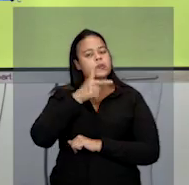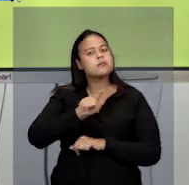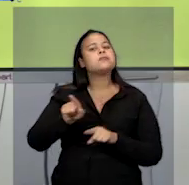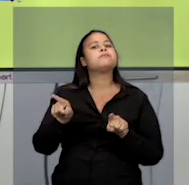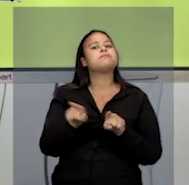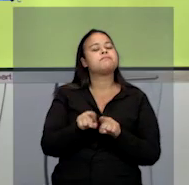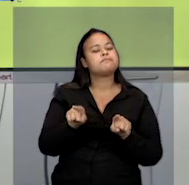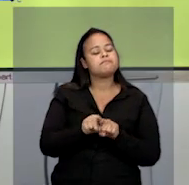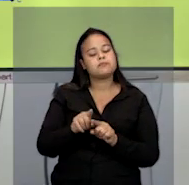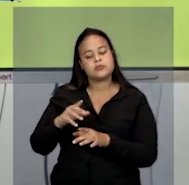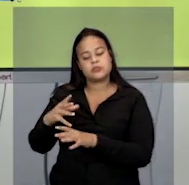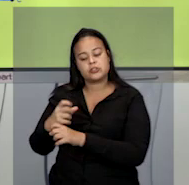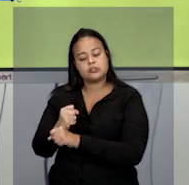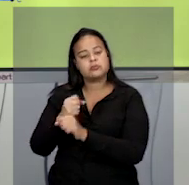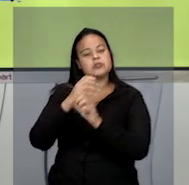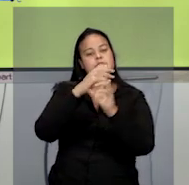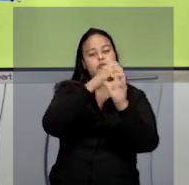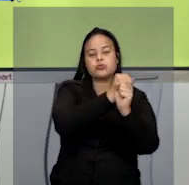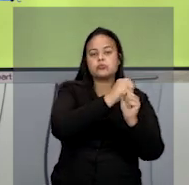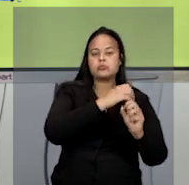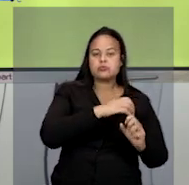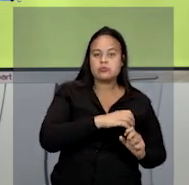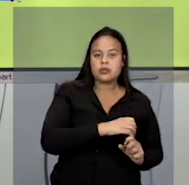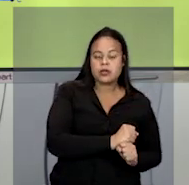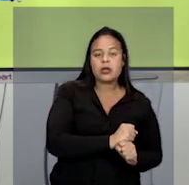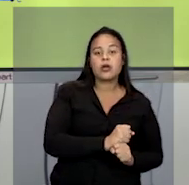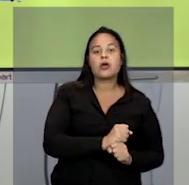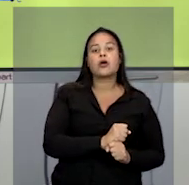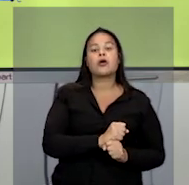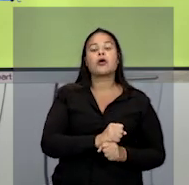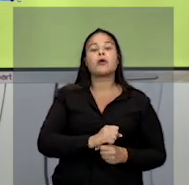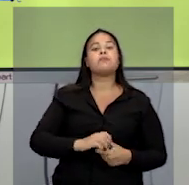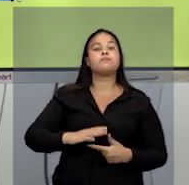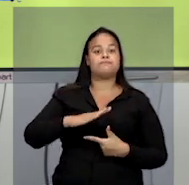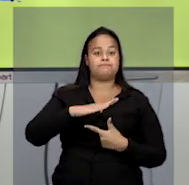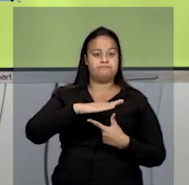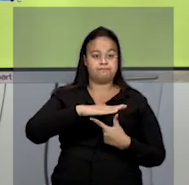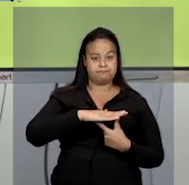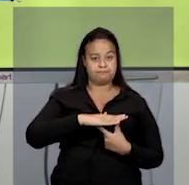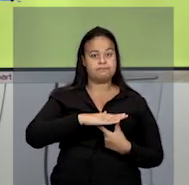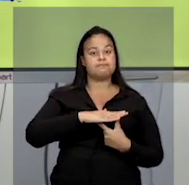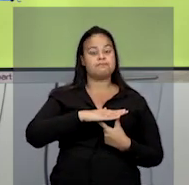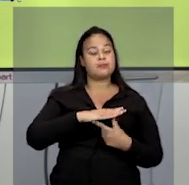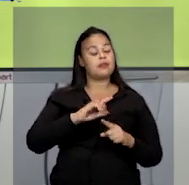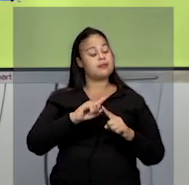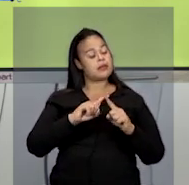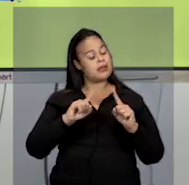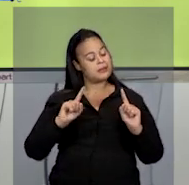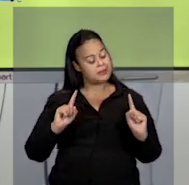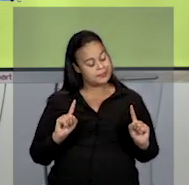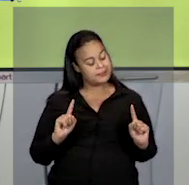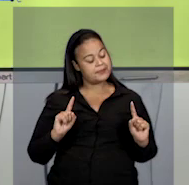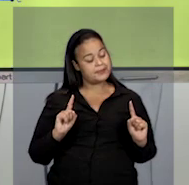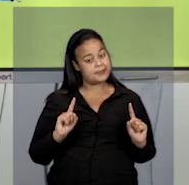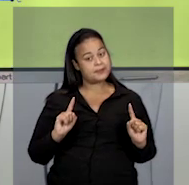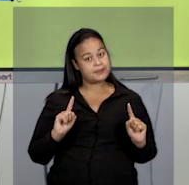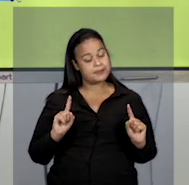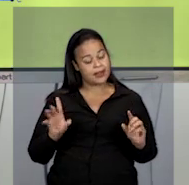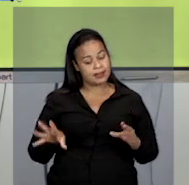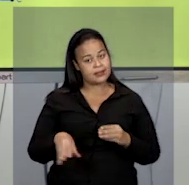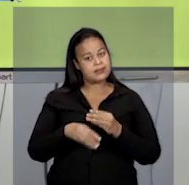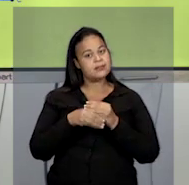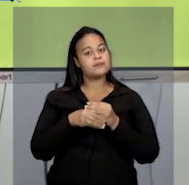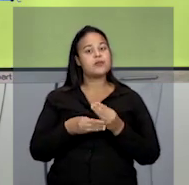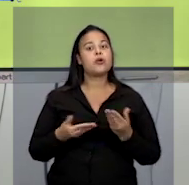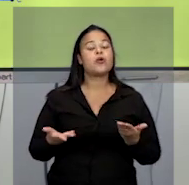também calcular os lados através do teorema de Pitágoras. Mas nós iremos incrementar hoje que nós